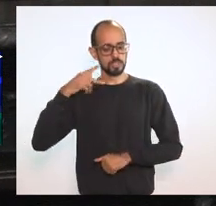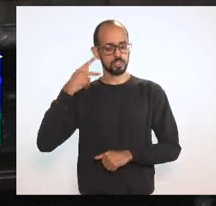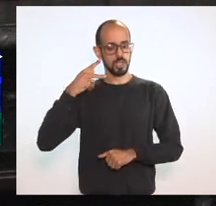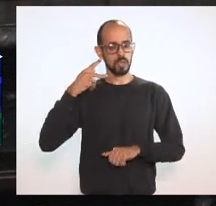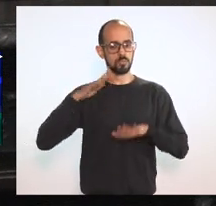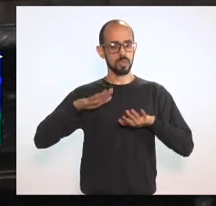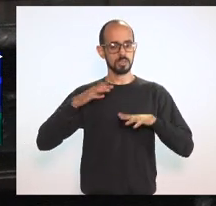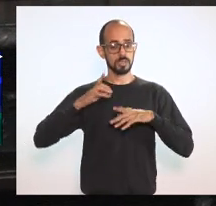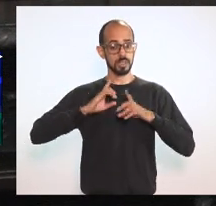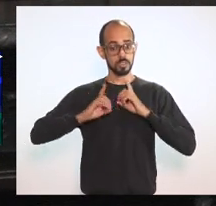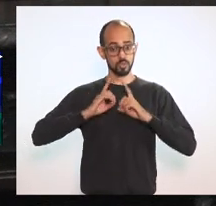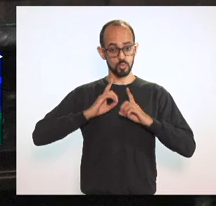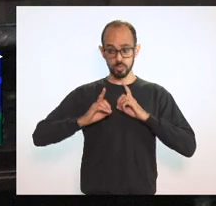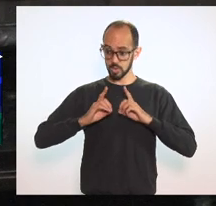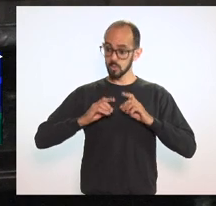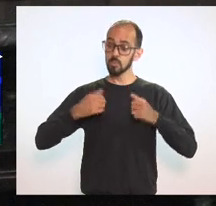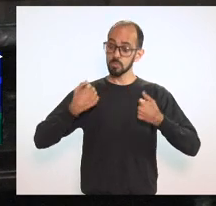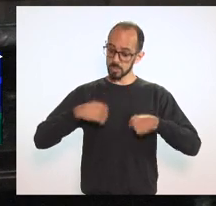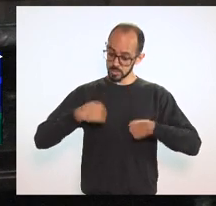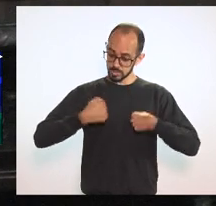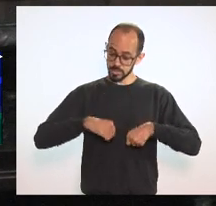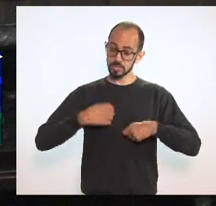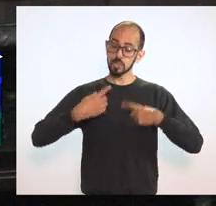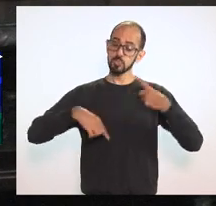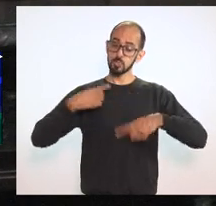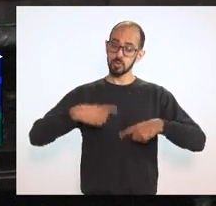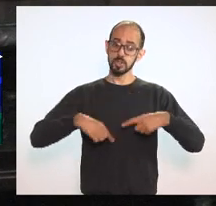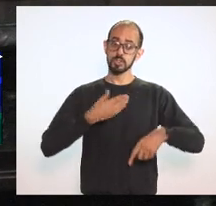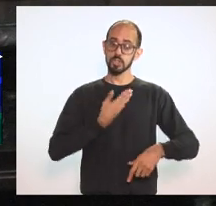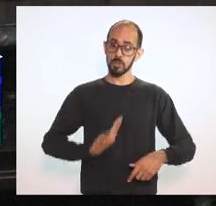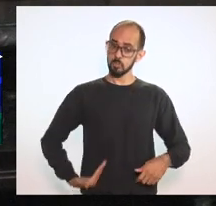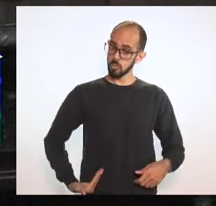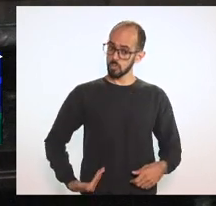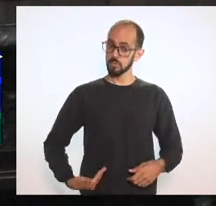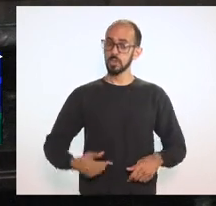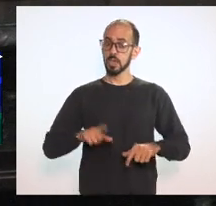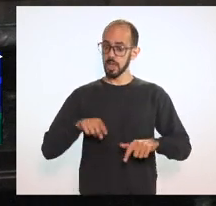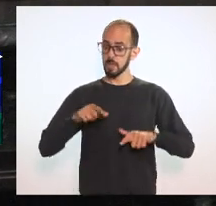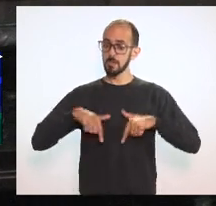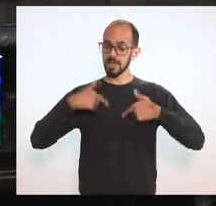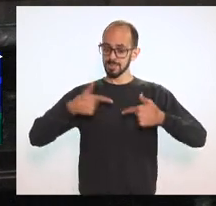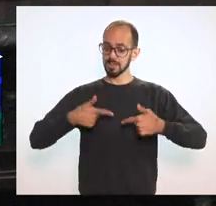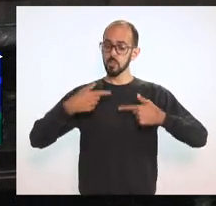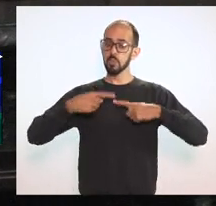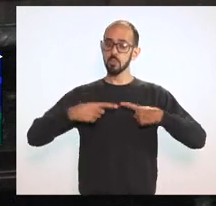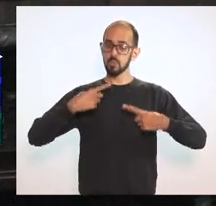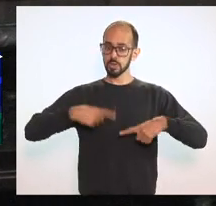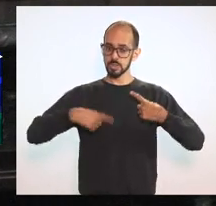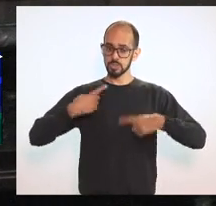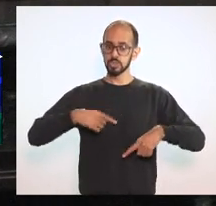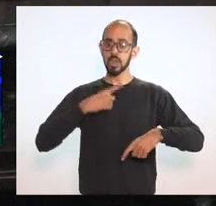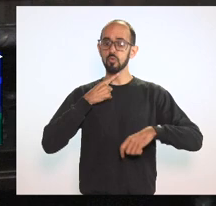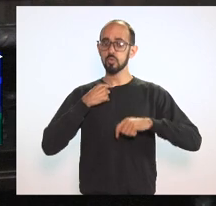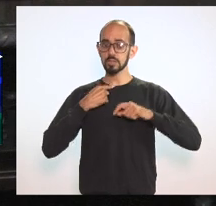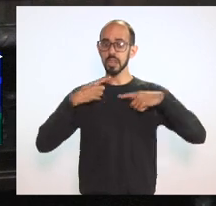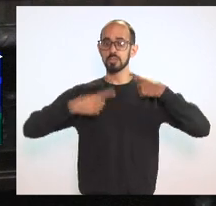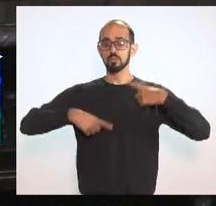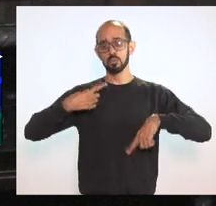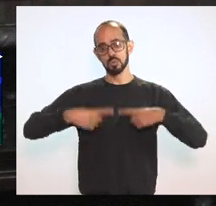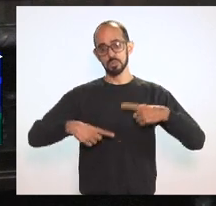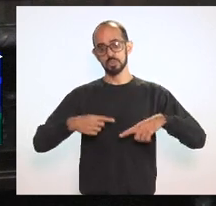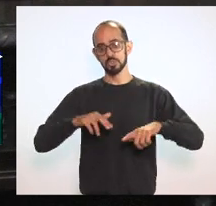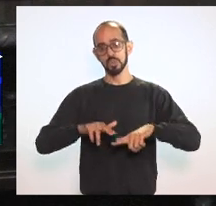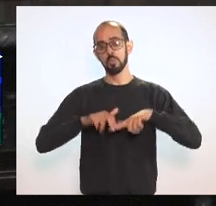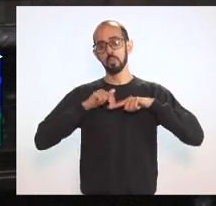estamos fazendo Depende de políticas públicas Depende de ação política Depende de vontade política portanto